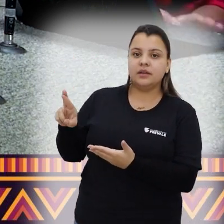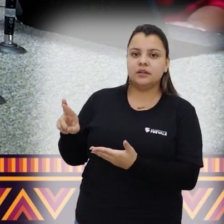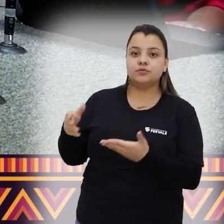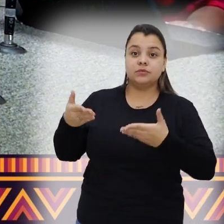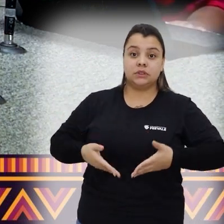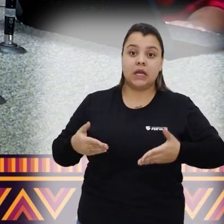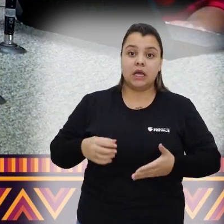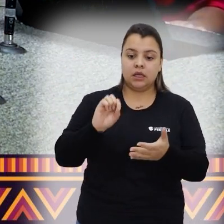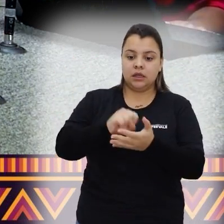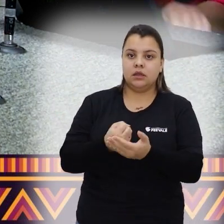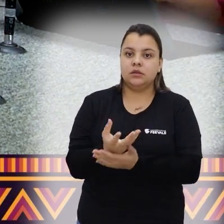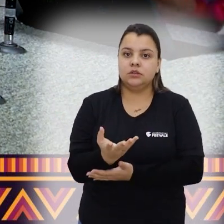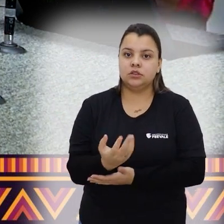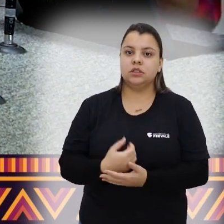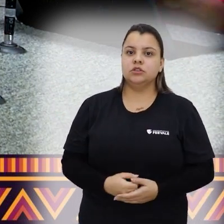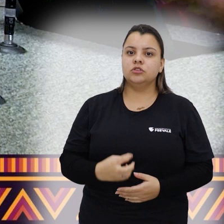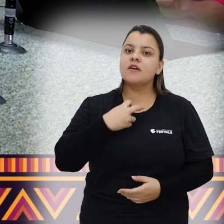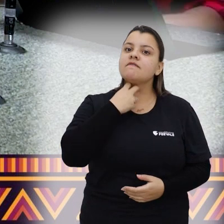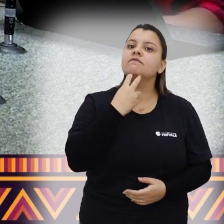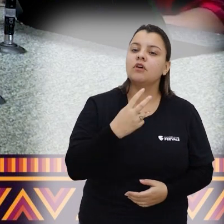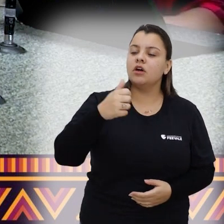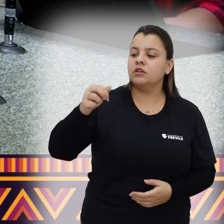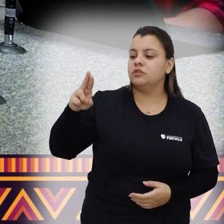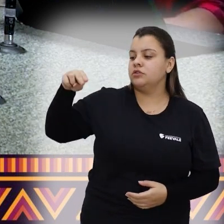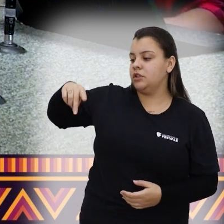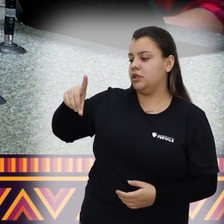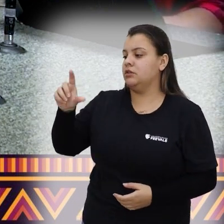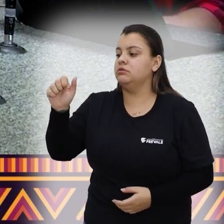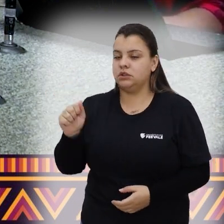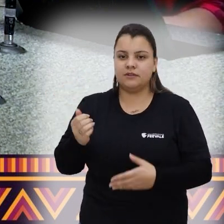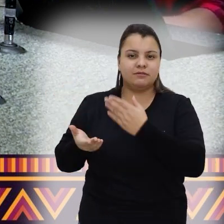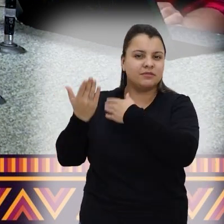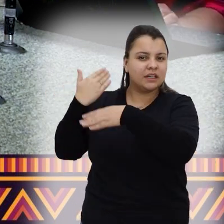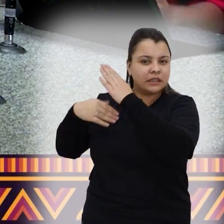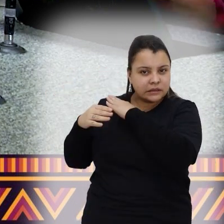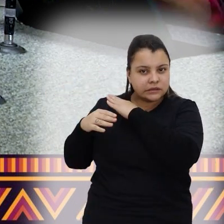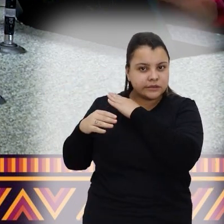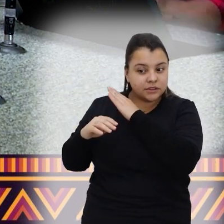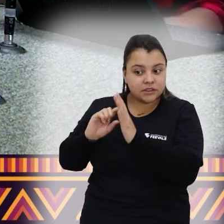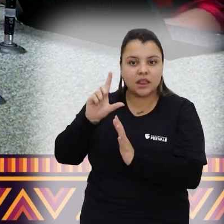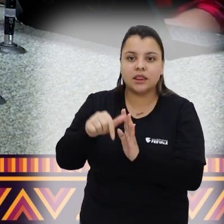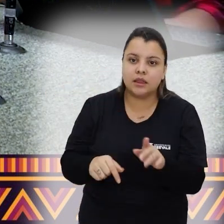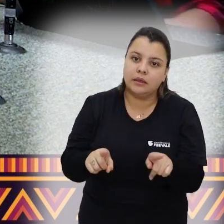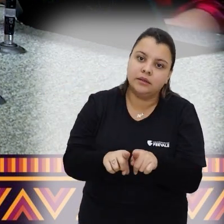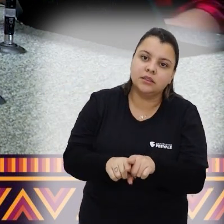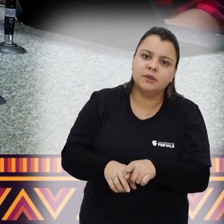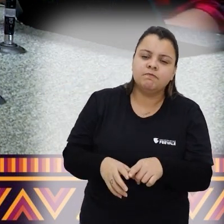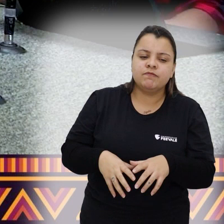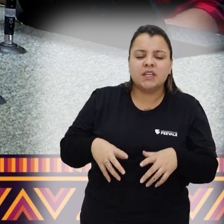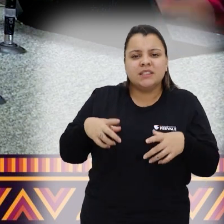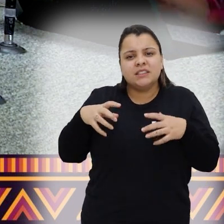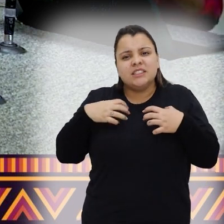podcast A Voz de Aruanda, né, que foi um projeto que veio depois do projeto Aruanda, que a gente via a necessidade, Benhur,